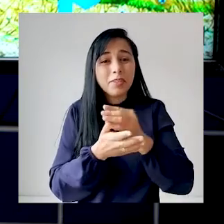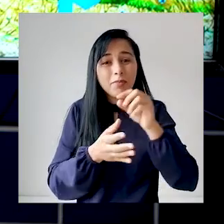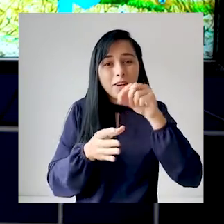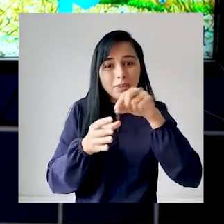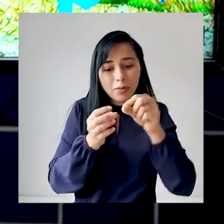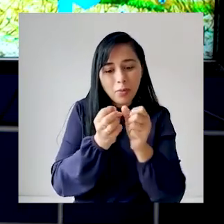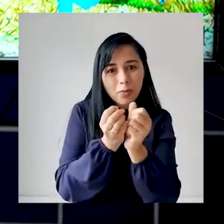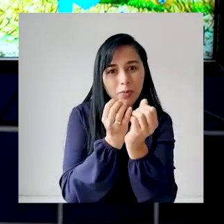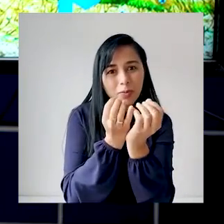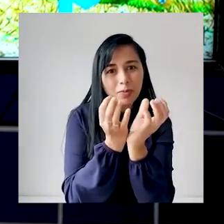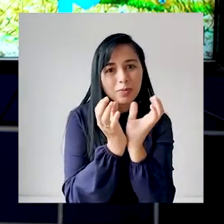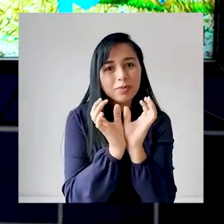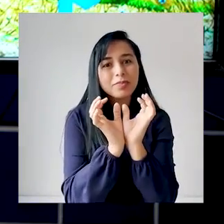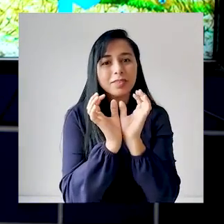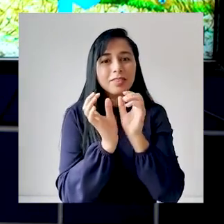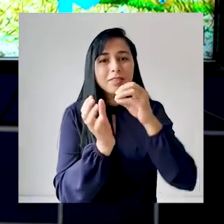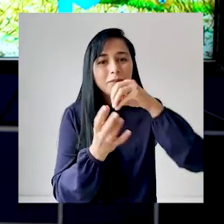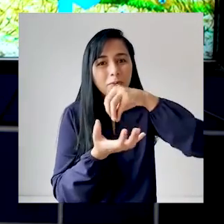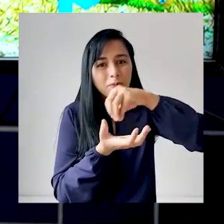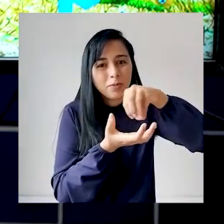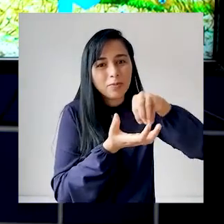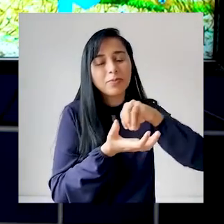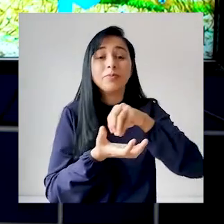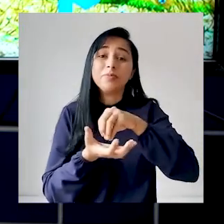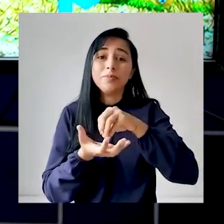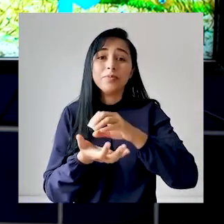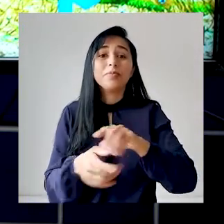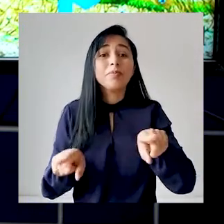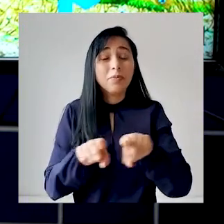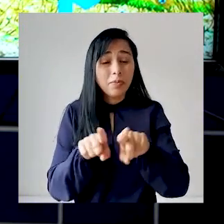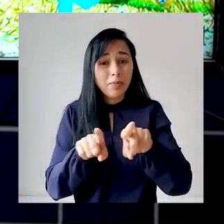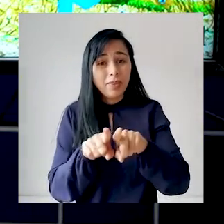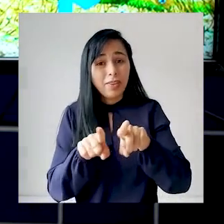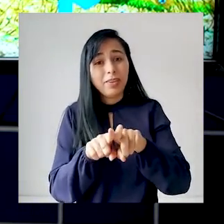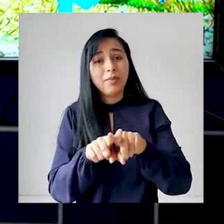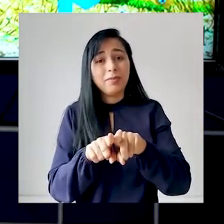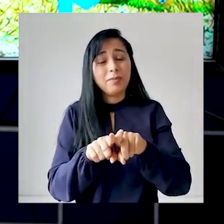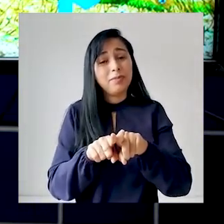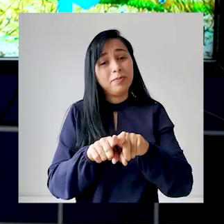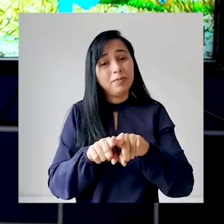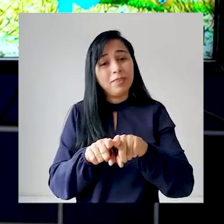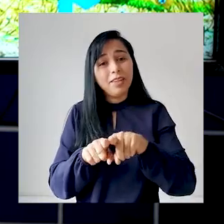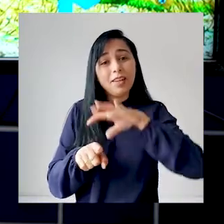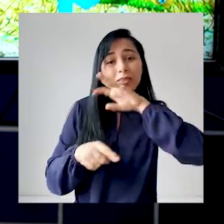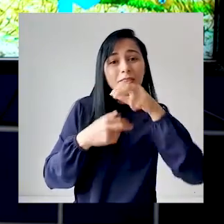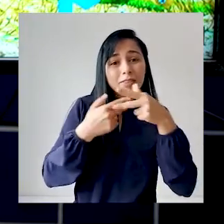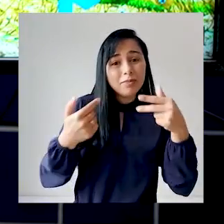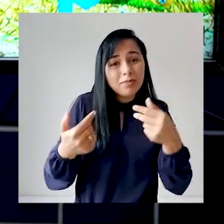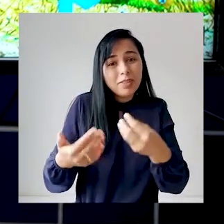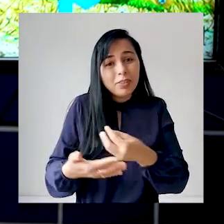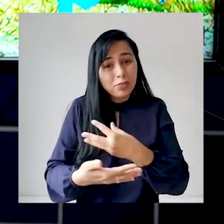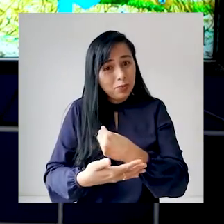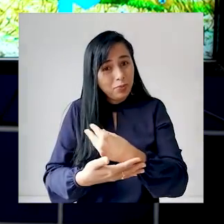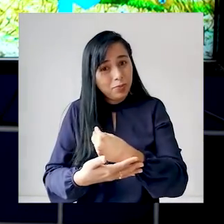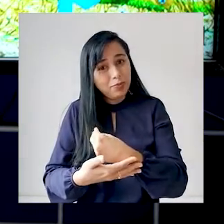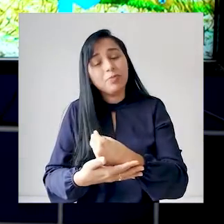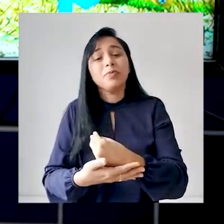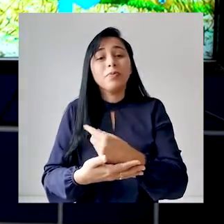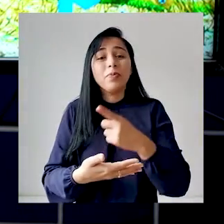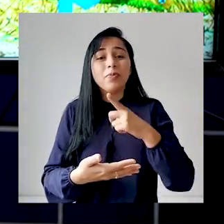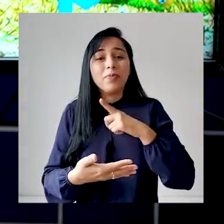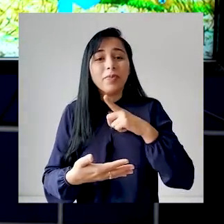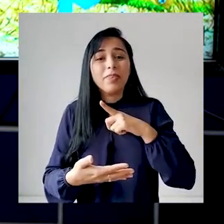ninho. No caso de mamíferos, muitas vezes nós temos a briga, uma disputa física